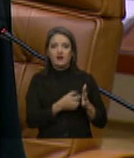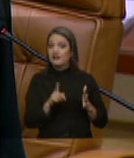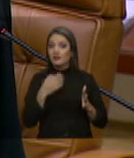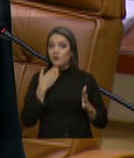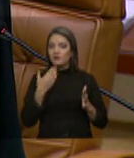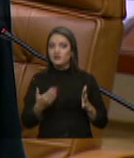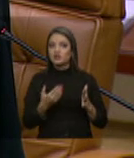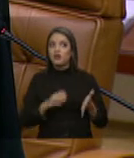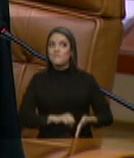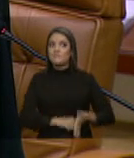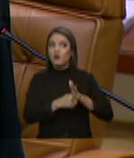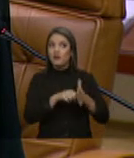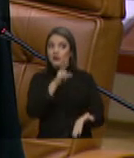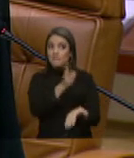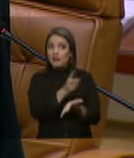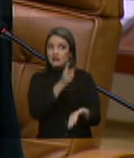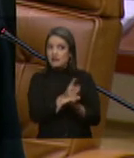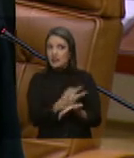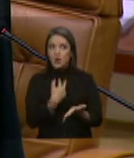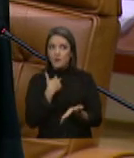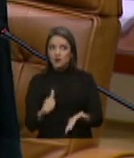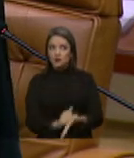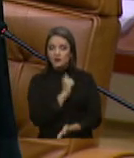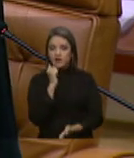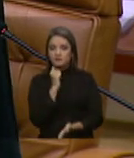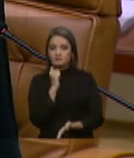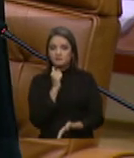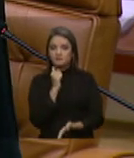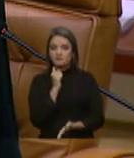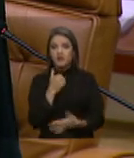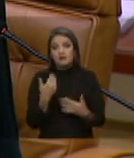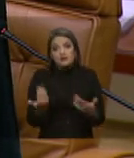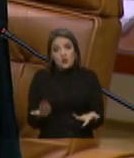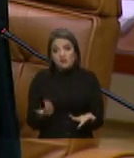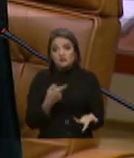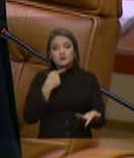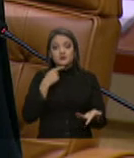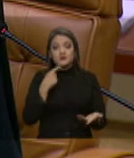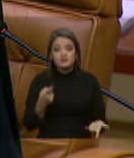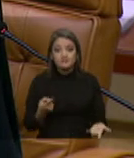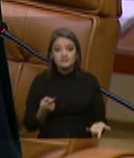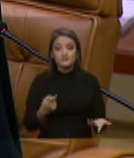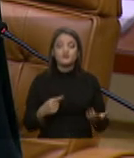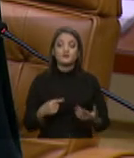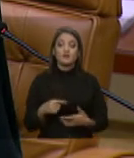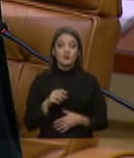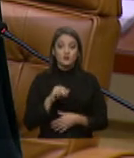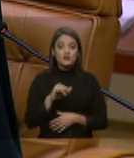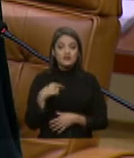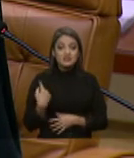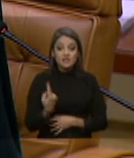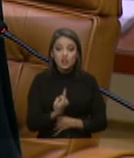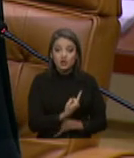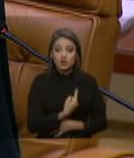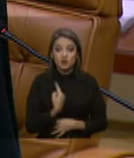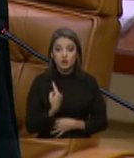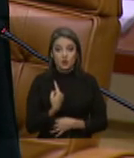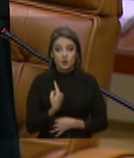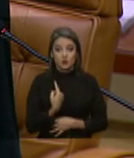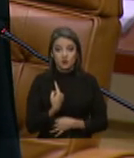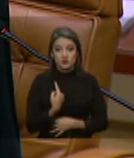pedia a preservação da prova e não pedindo não obtém se nós não tiveram se